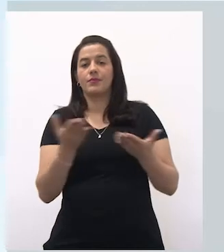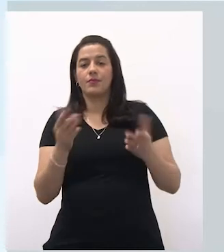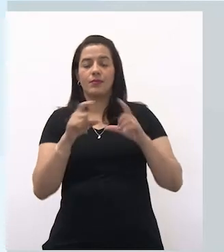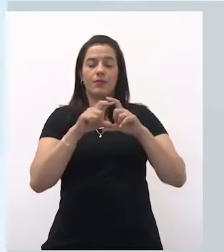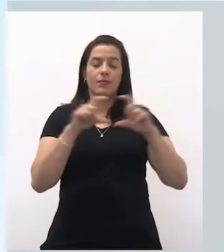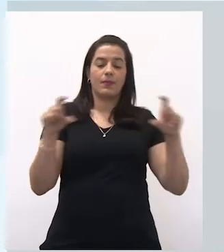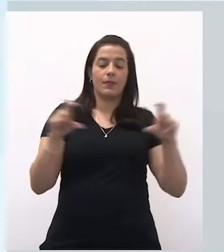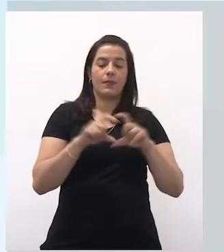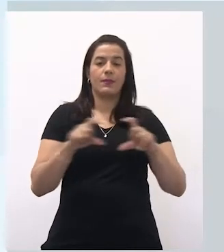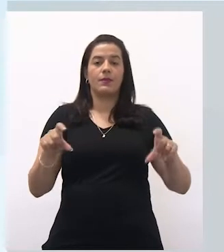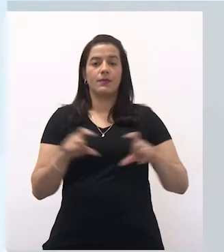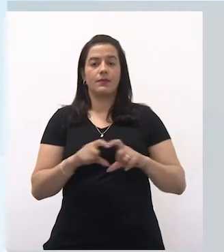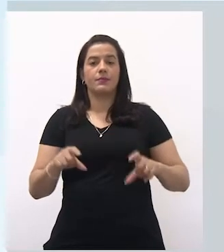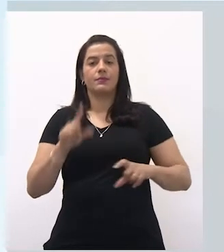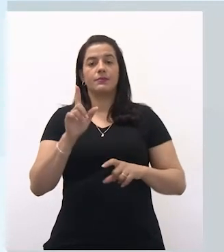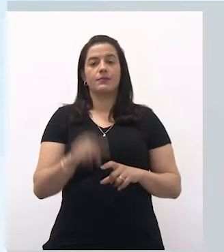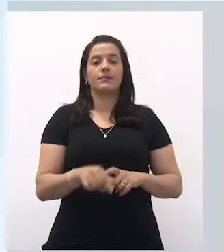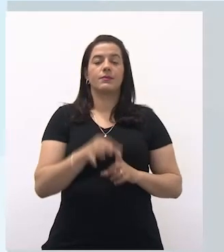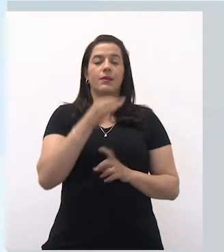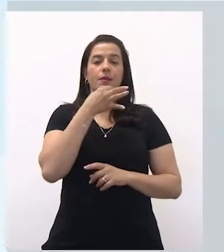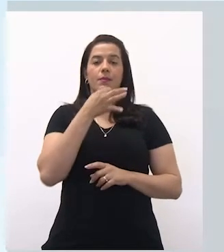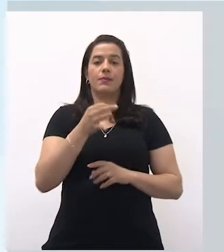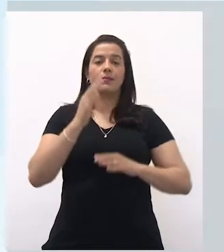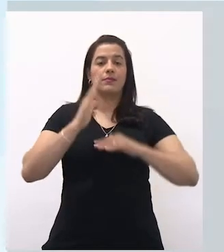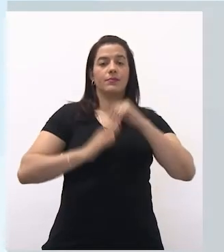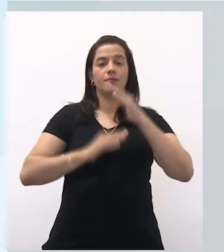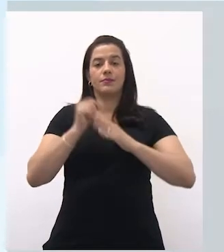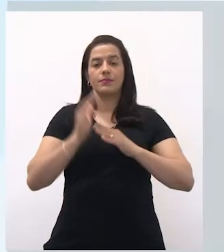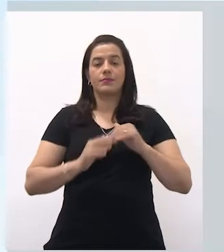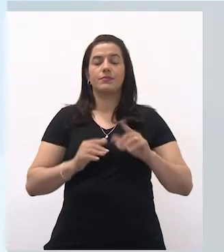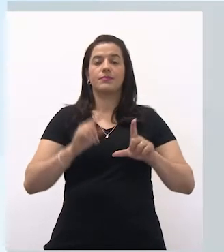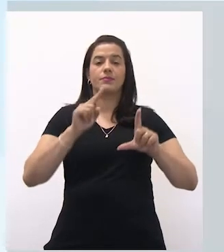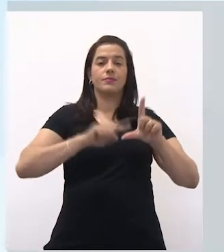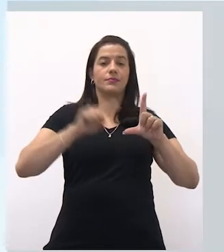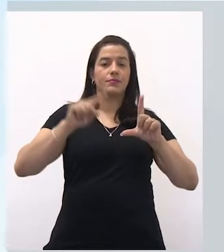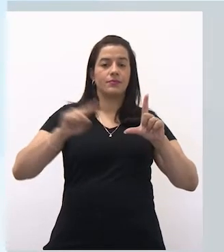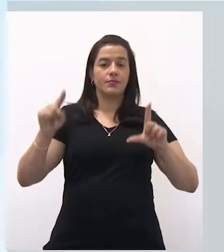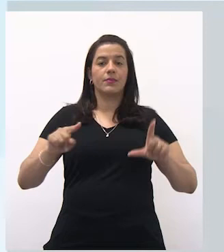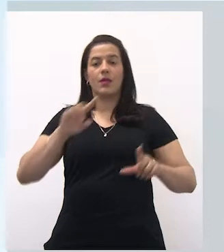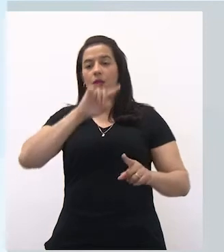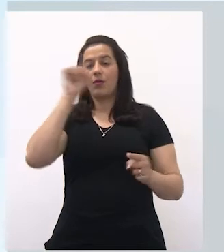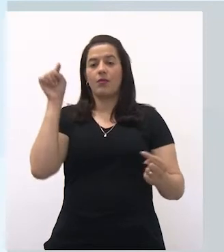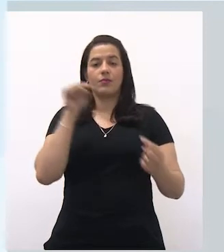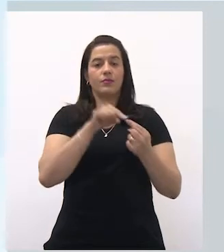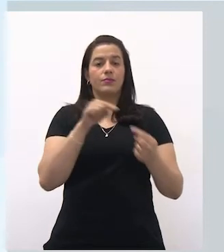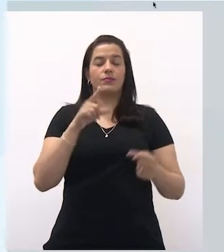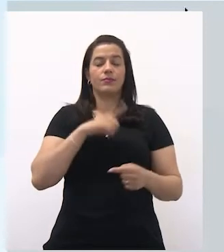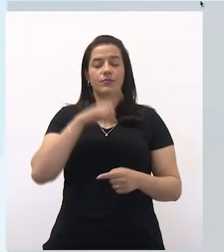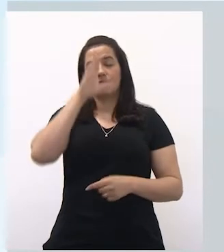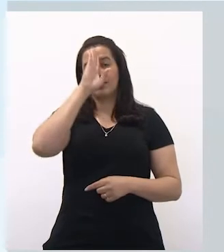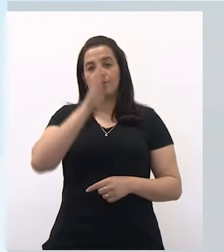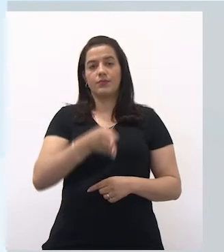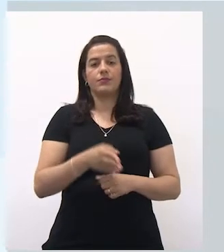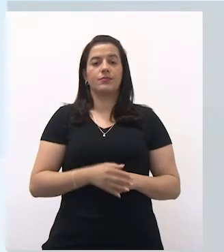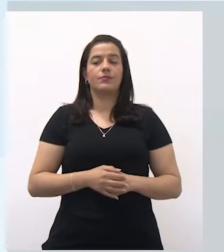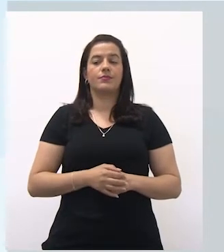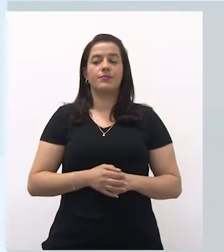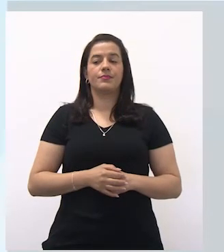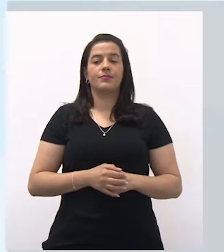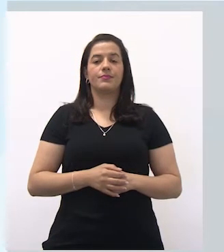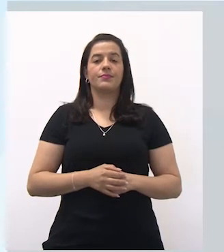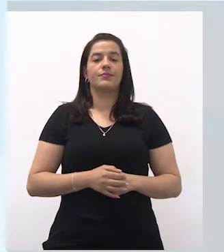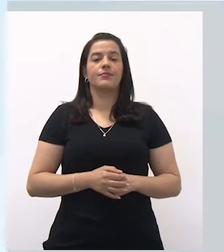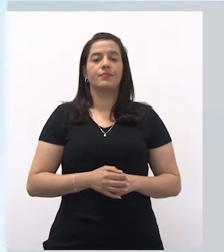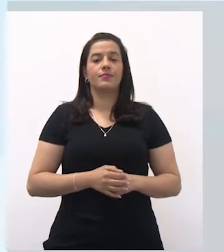uma opinião. Então, é uma habilidade que serve como medida, então ela é muito objetiva e ela é direta. Para a